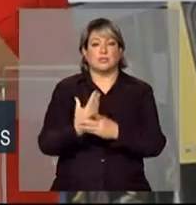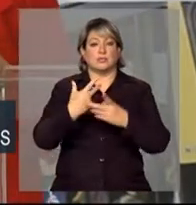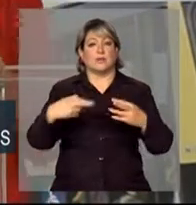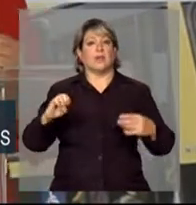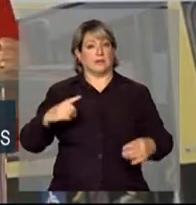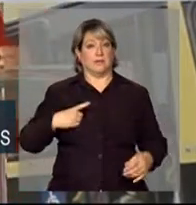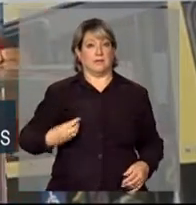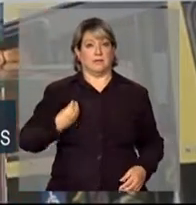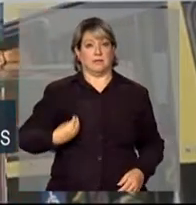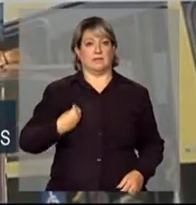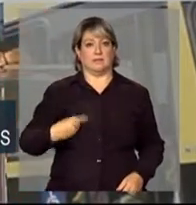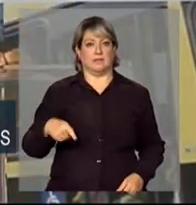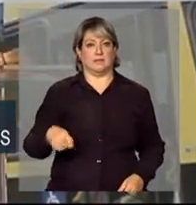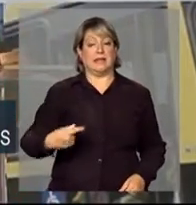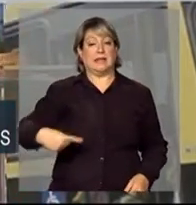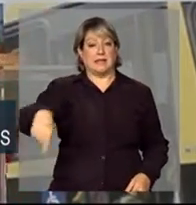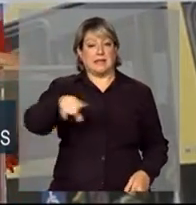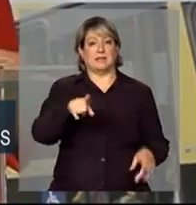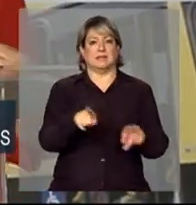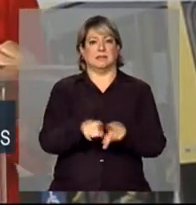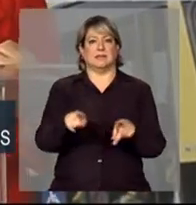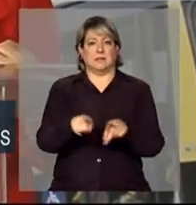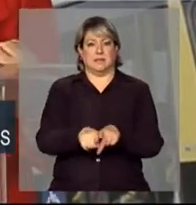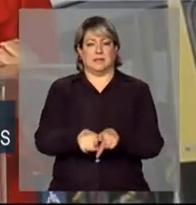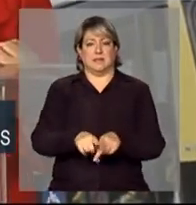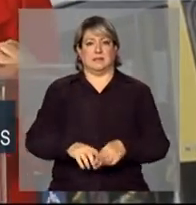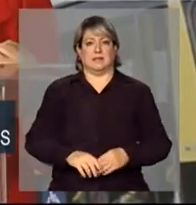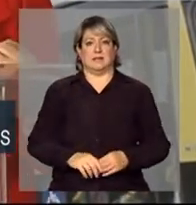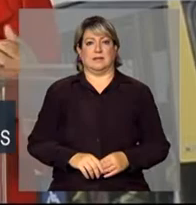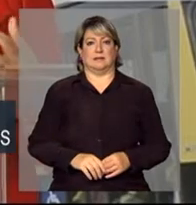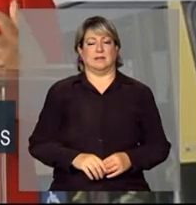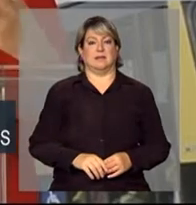ocorre. Neles também é